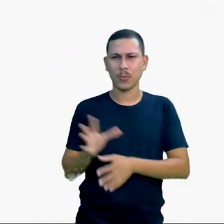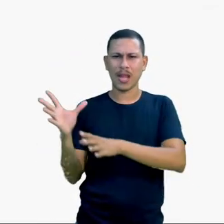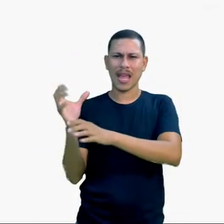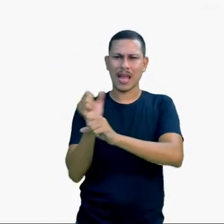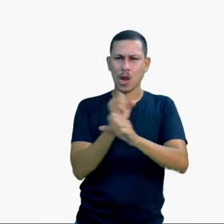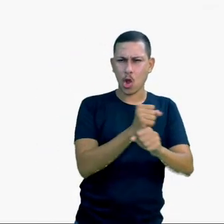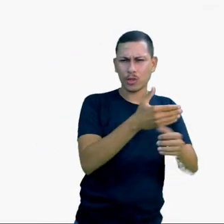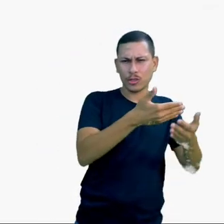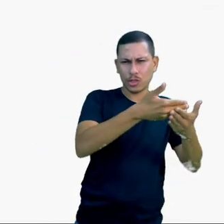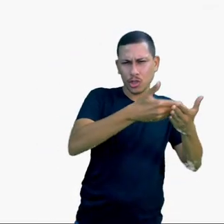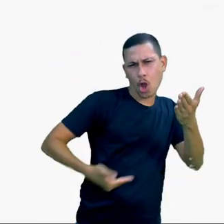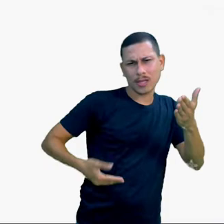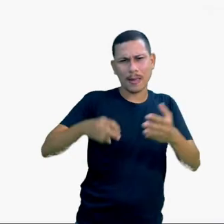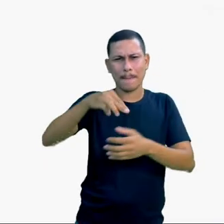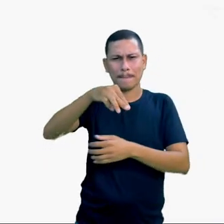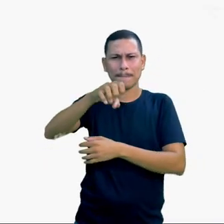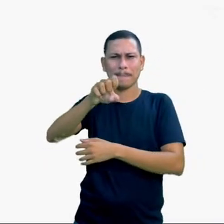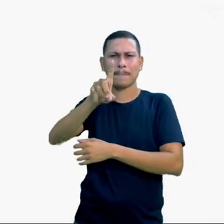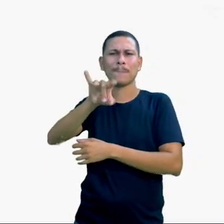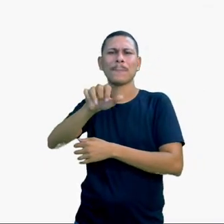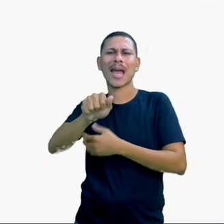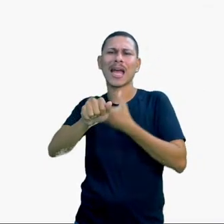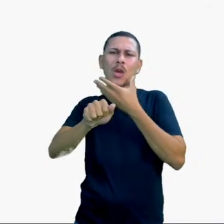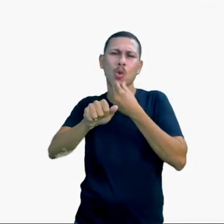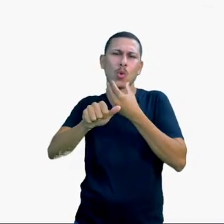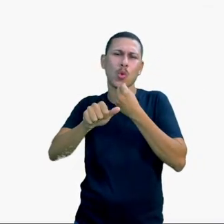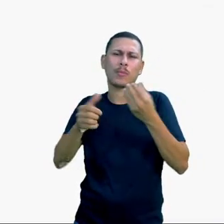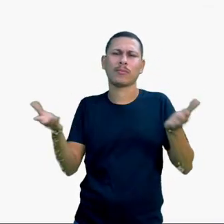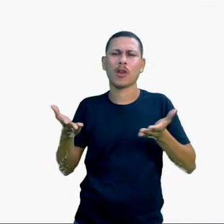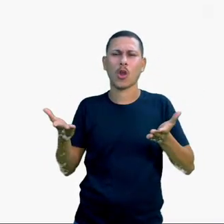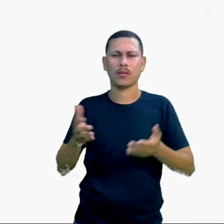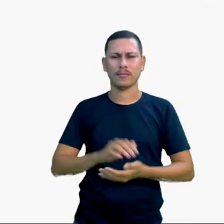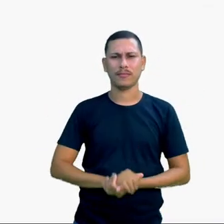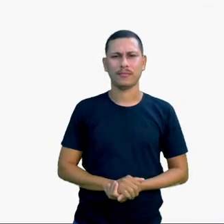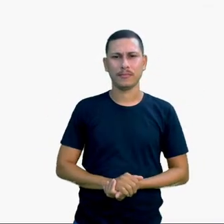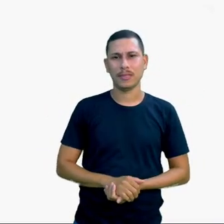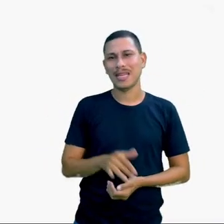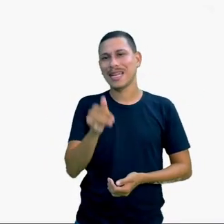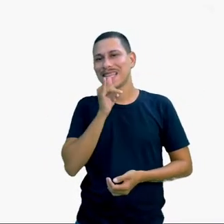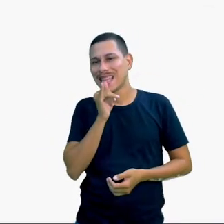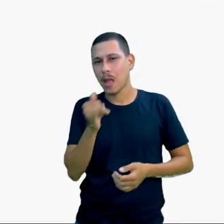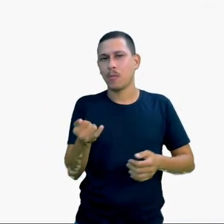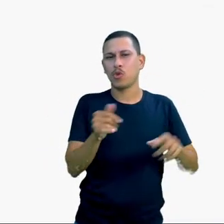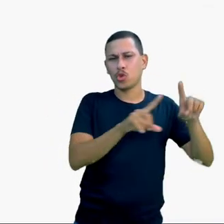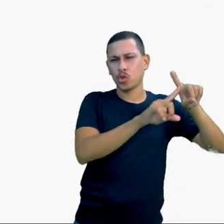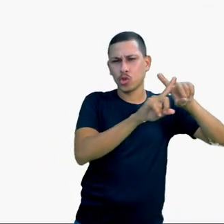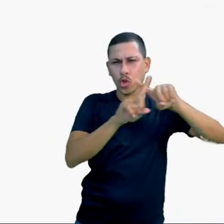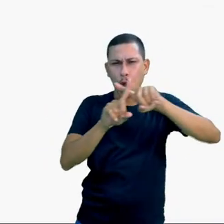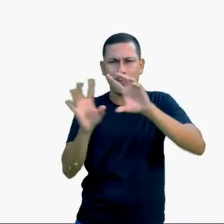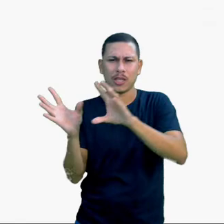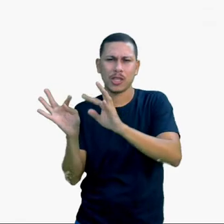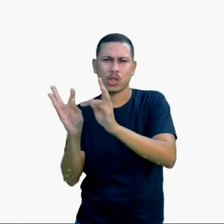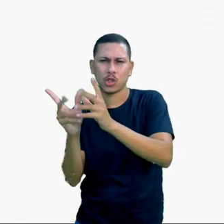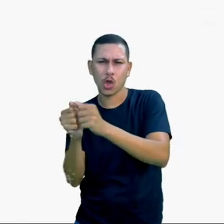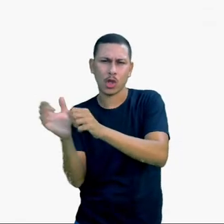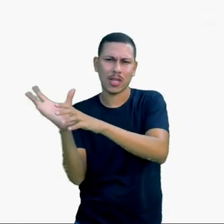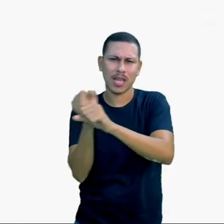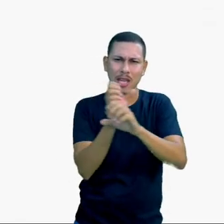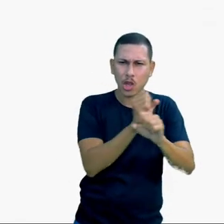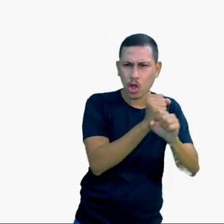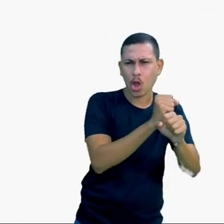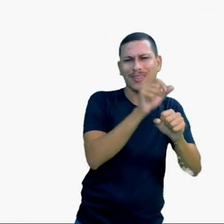média de nota de Pedro. Lembra como calcular a média? Soma todas as notas e divide pela